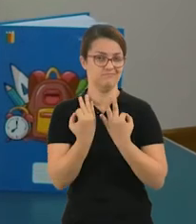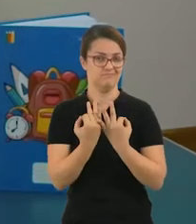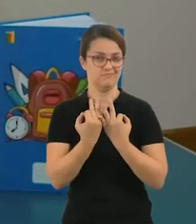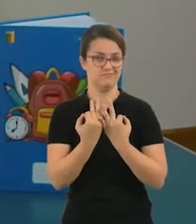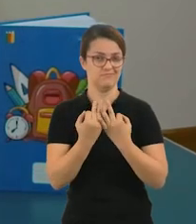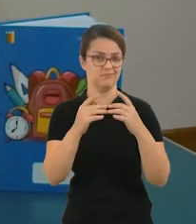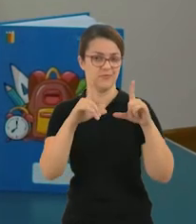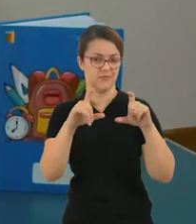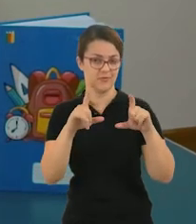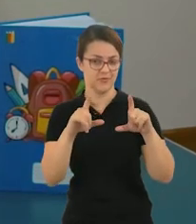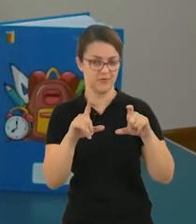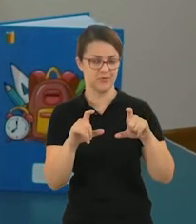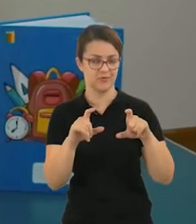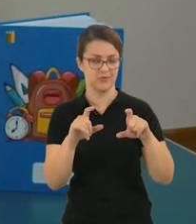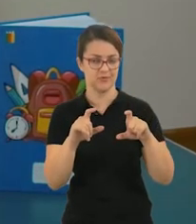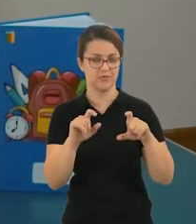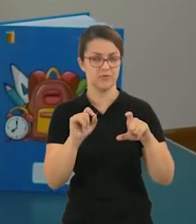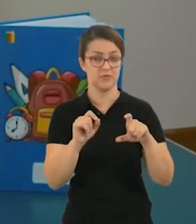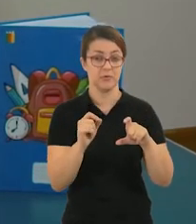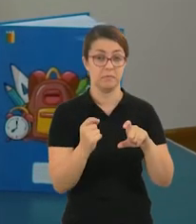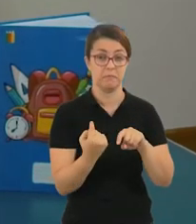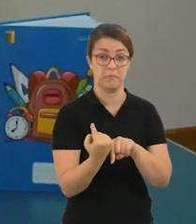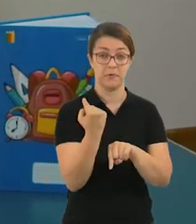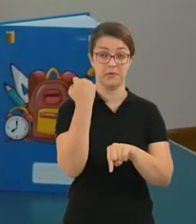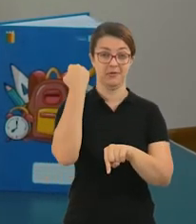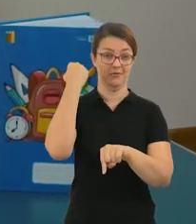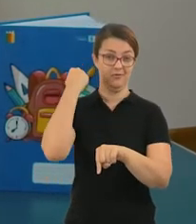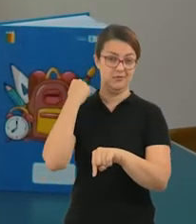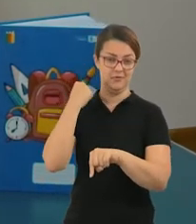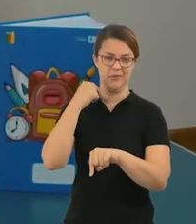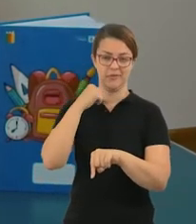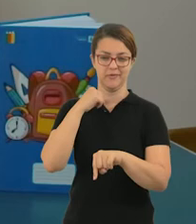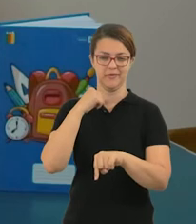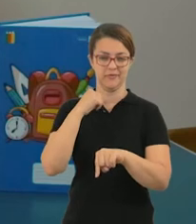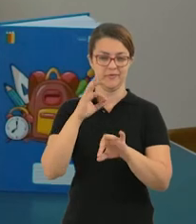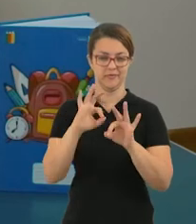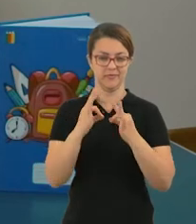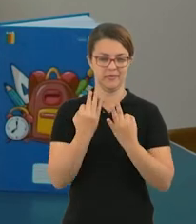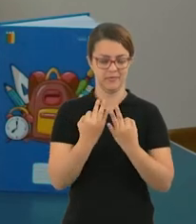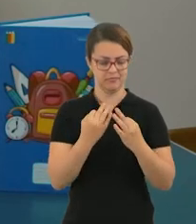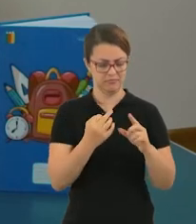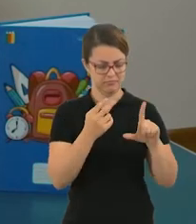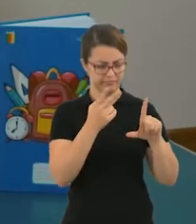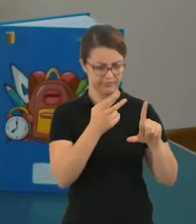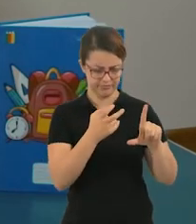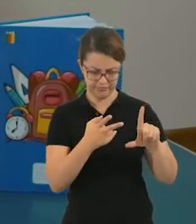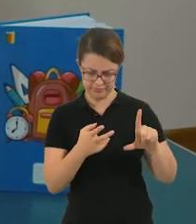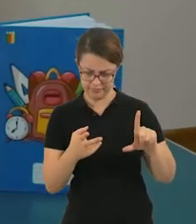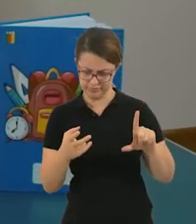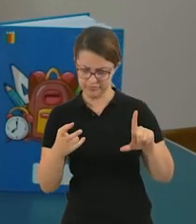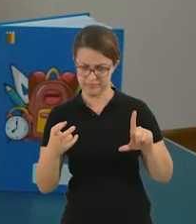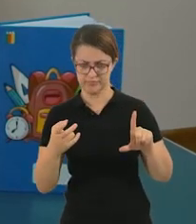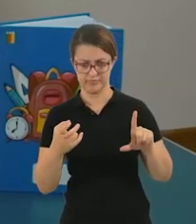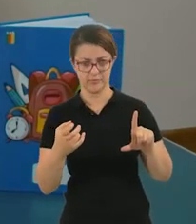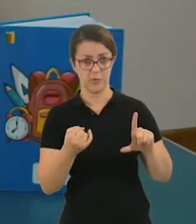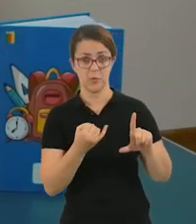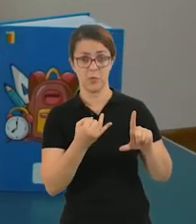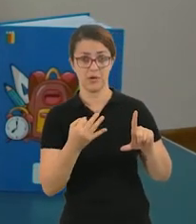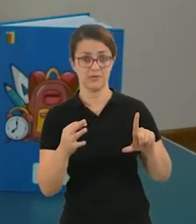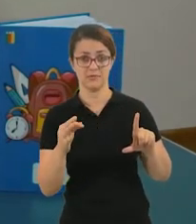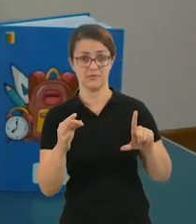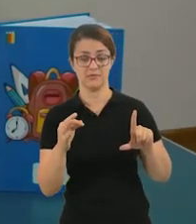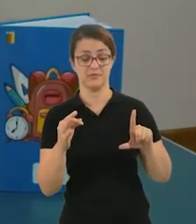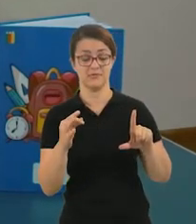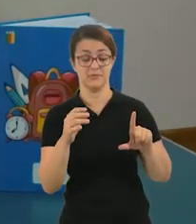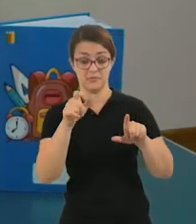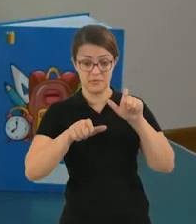famílias. Então, são famílias de antigamente. Olha só o que você vai perceber, muitas coisas aqui. Olha a quantidade